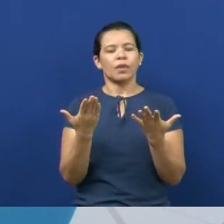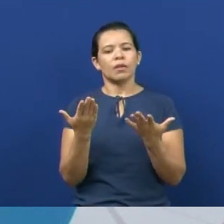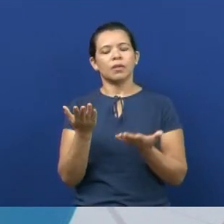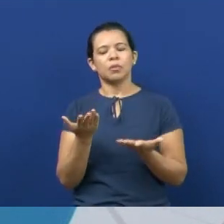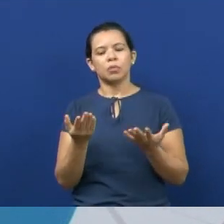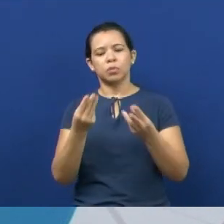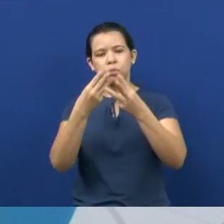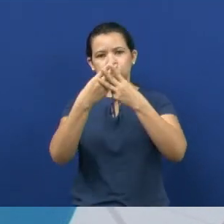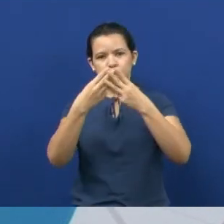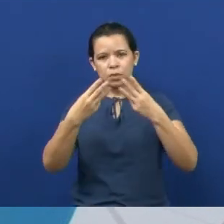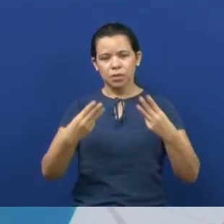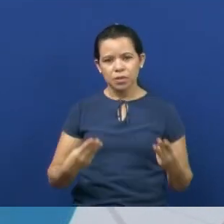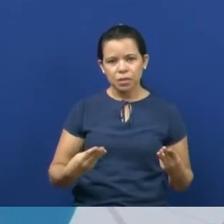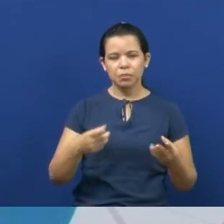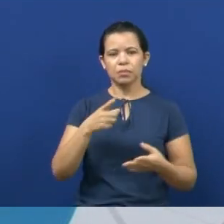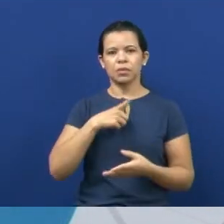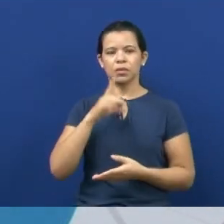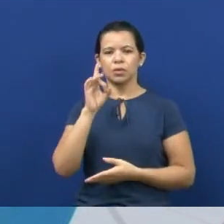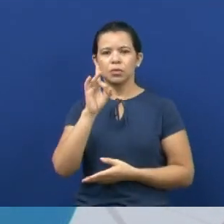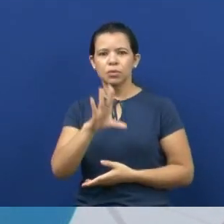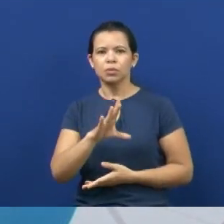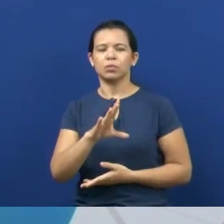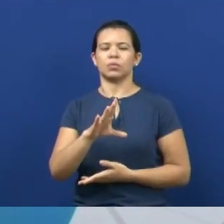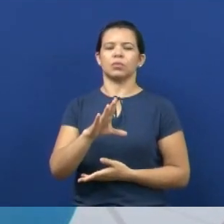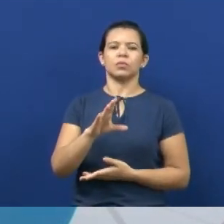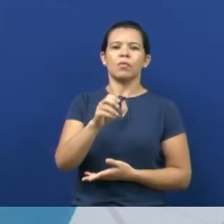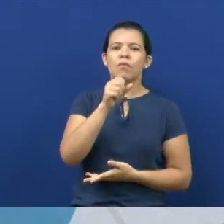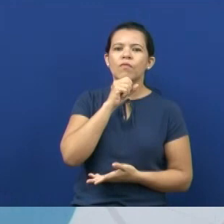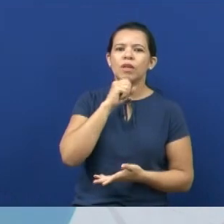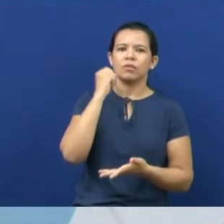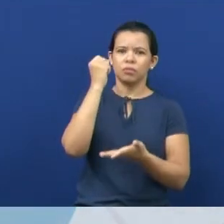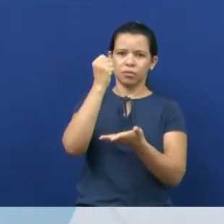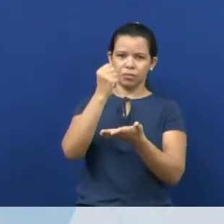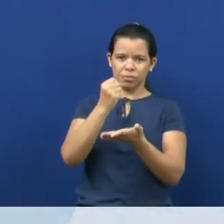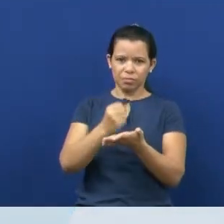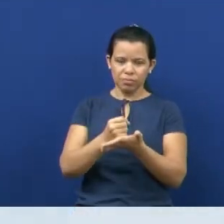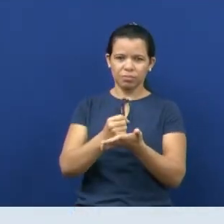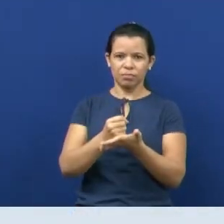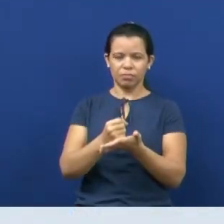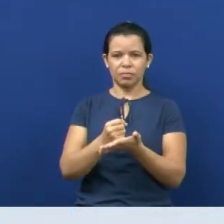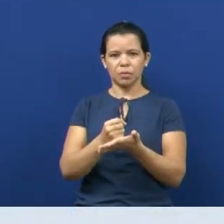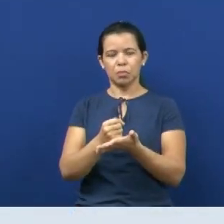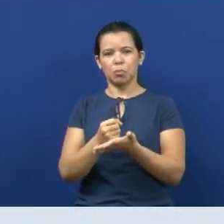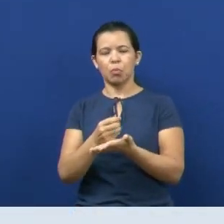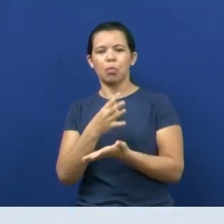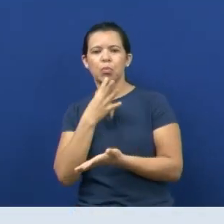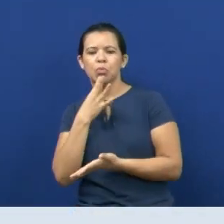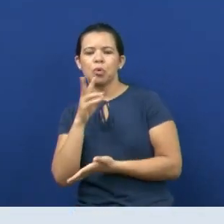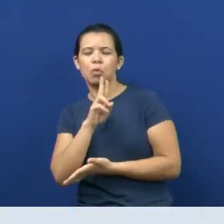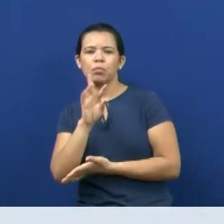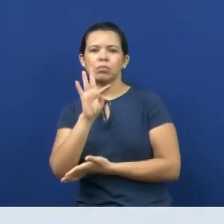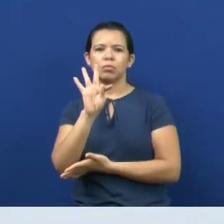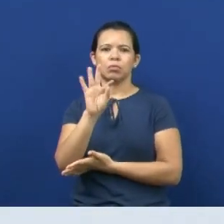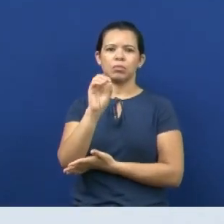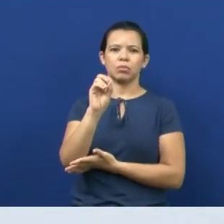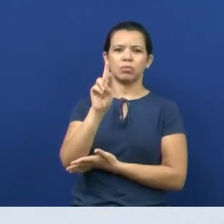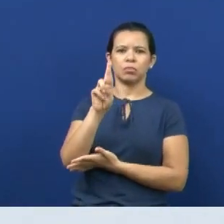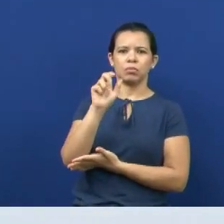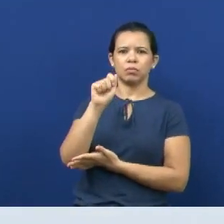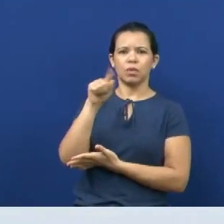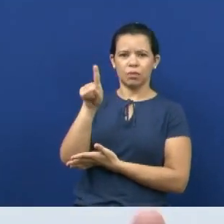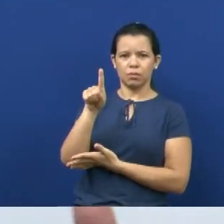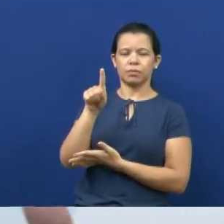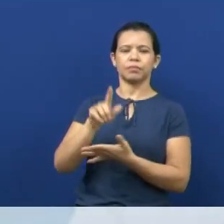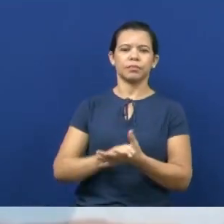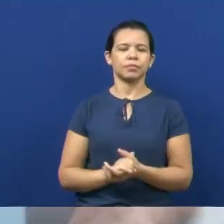a parte do Antigo Testamento, que é conhecida, né, como a Torá, né? Então a Torá, ela